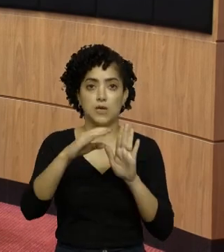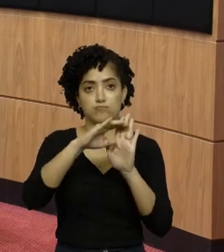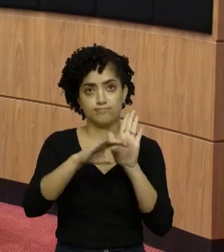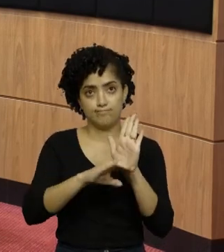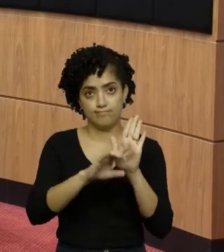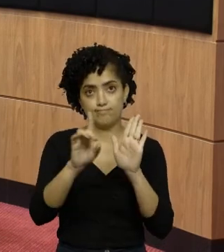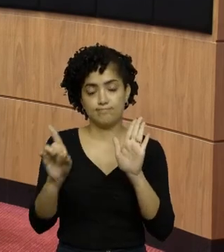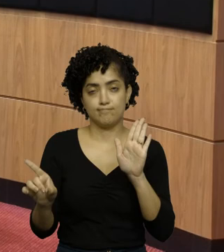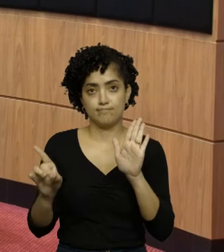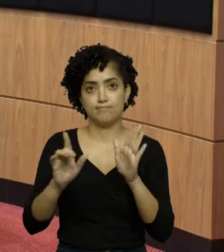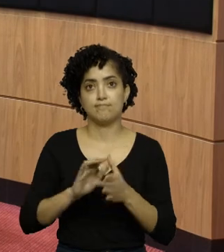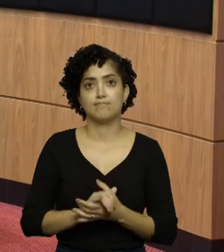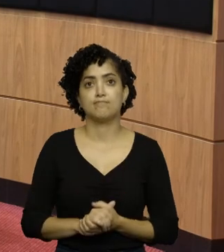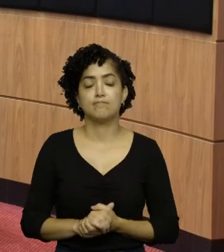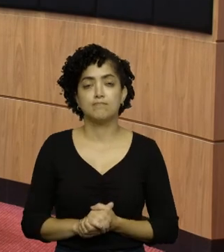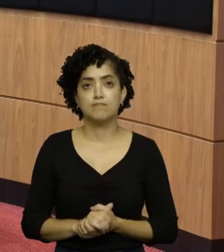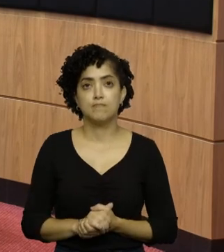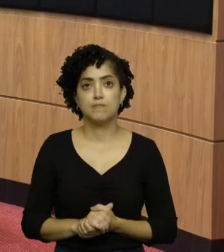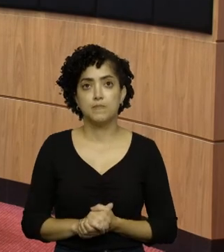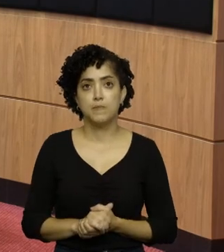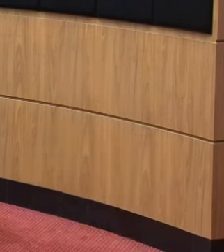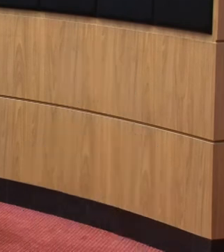dia. Obrigado.